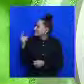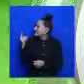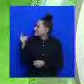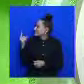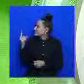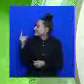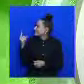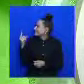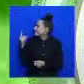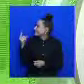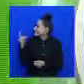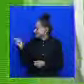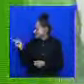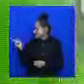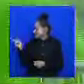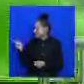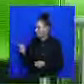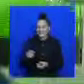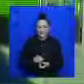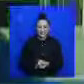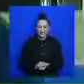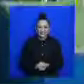posicionadas. Valendo!